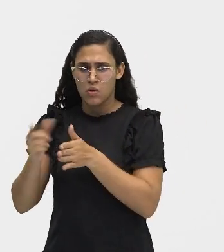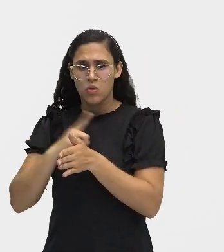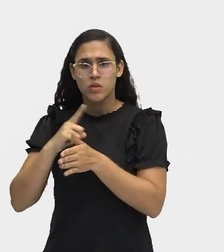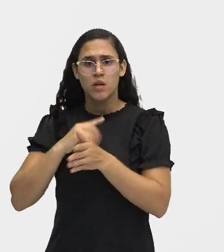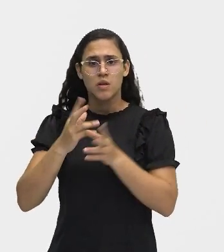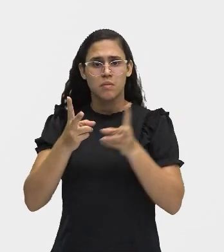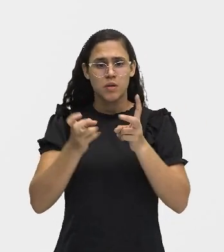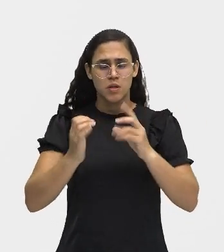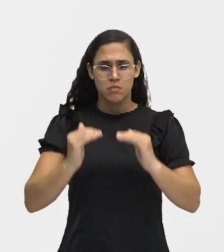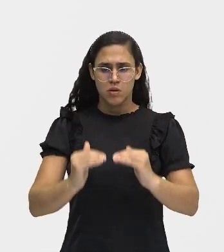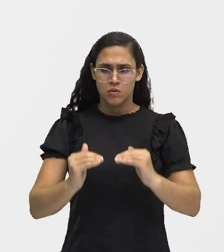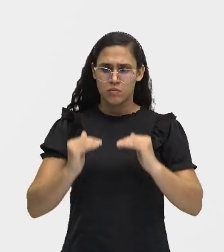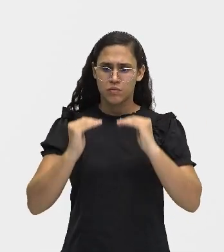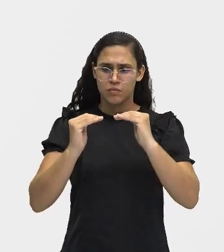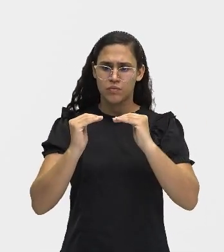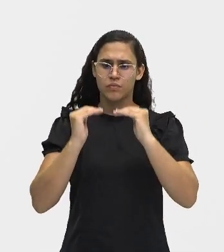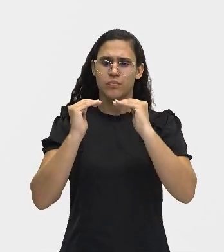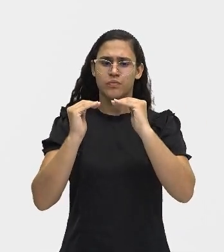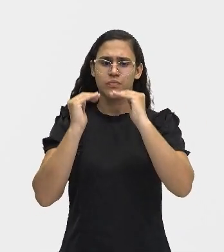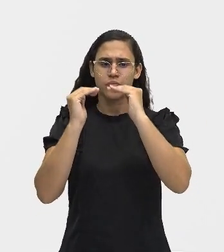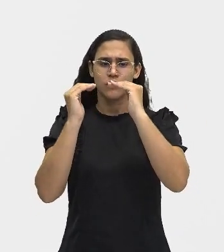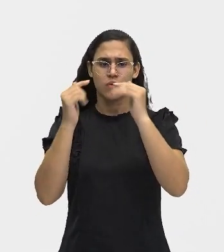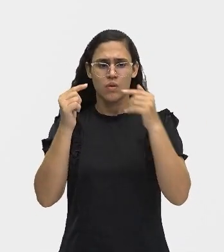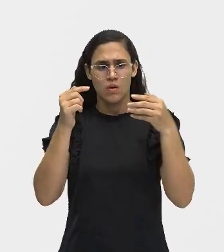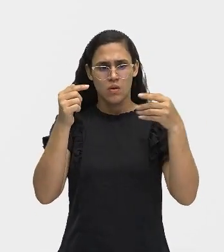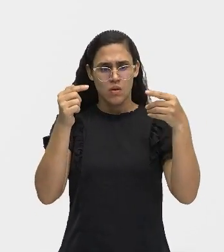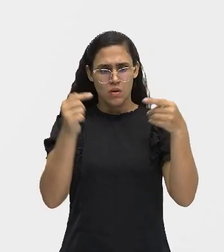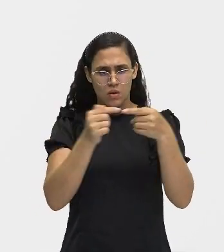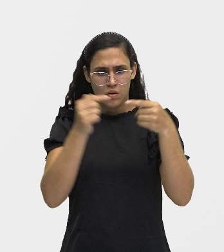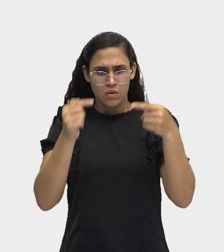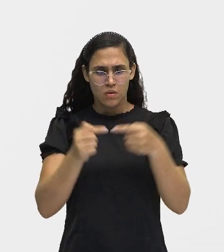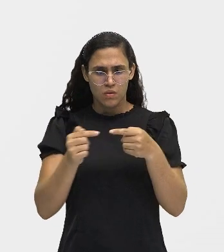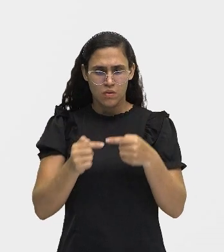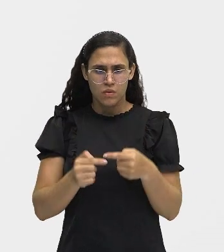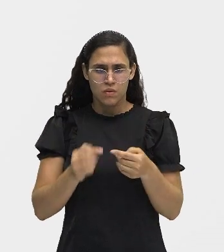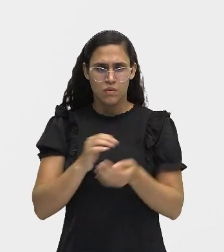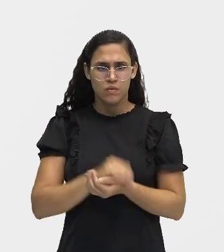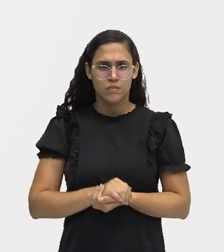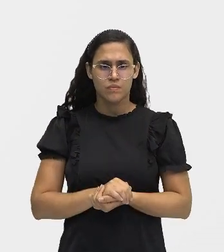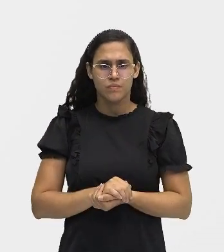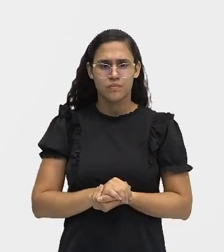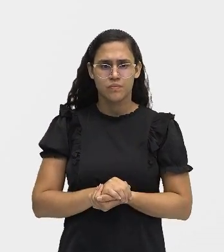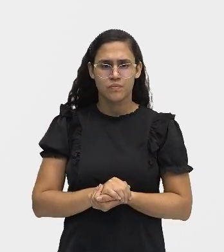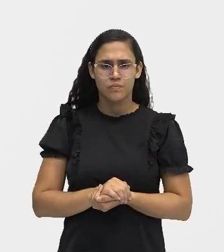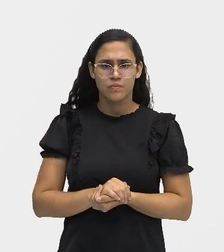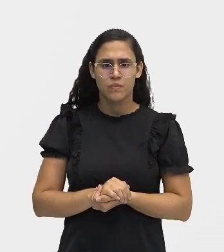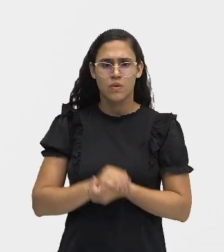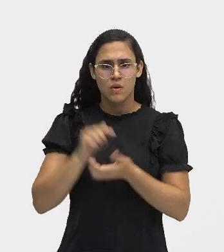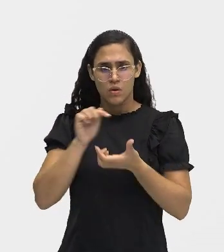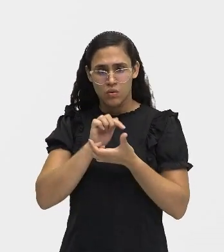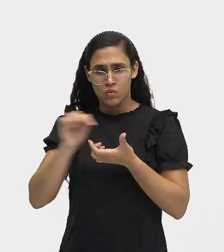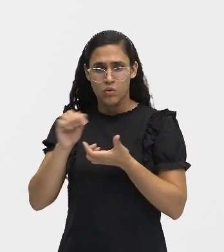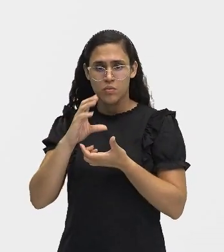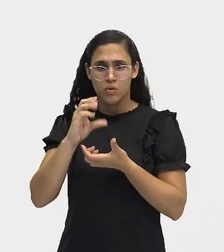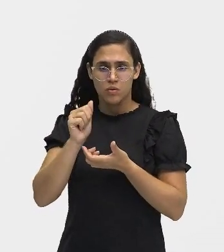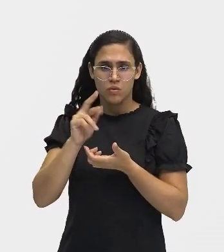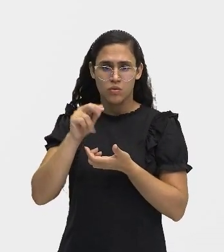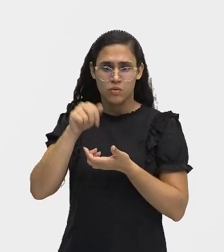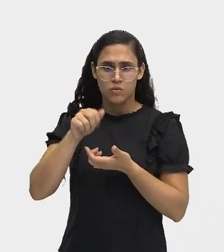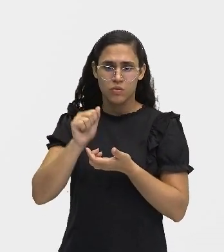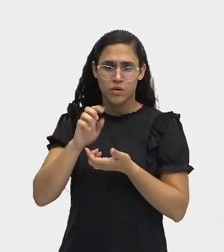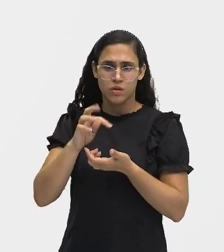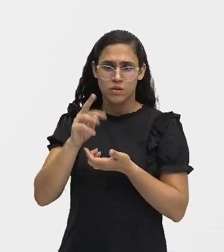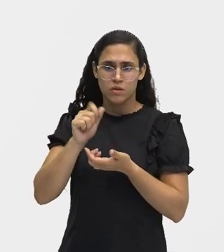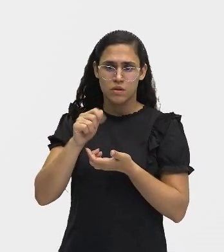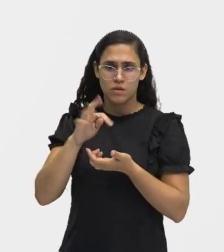dessa escala do tempo geológico, né? Pode ser chamada também de escala cronoestratigráfica, tá? Então, a gente